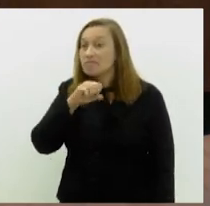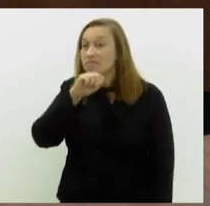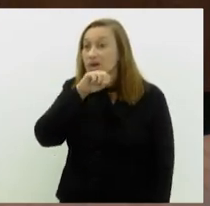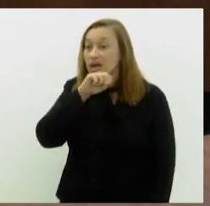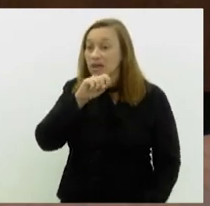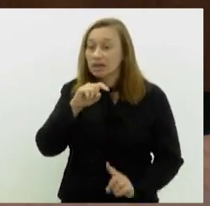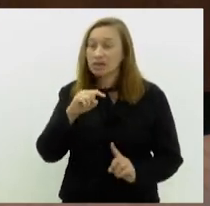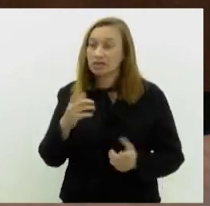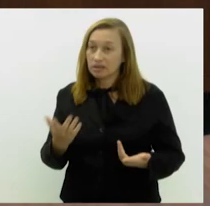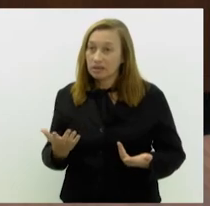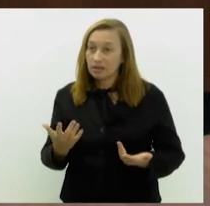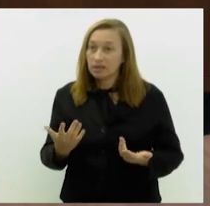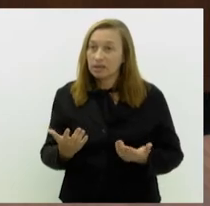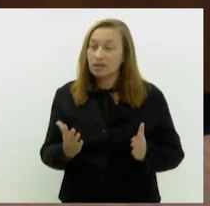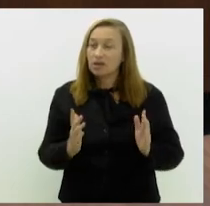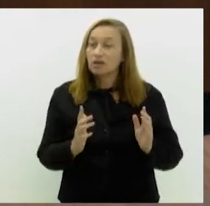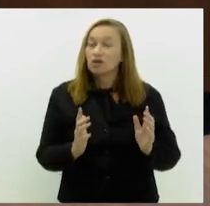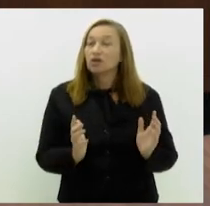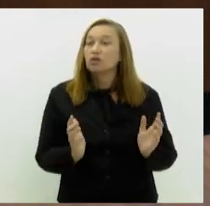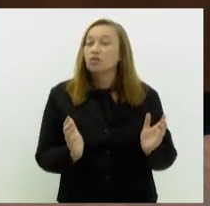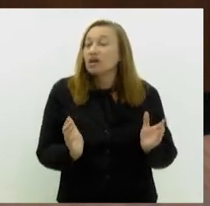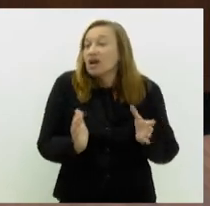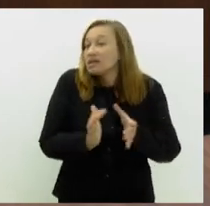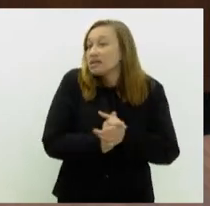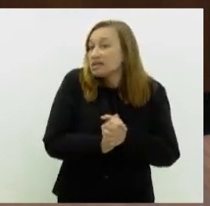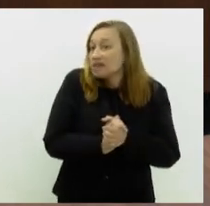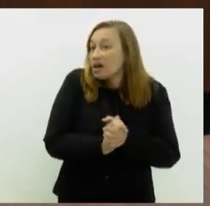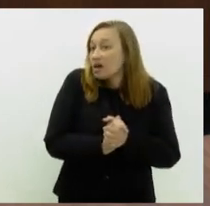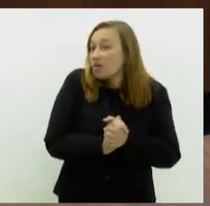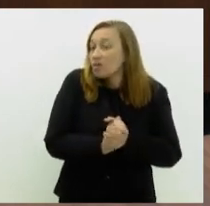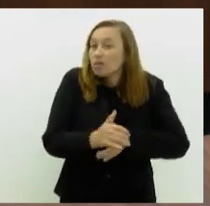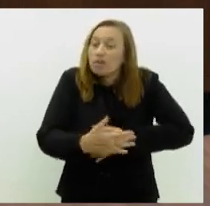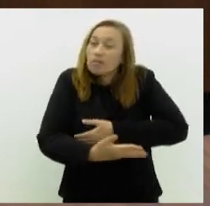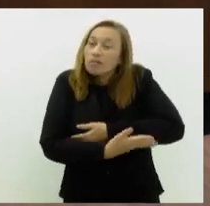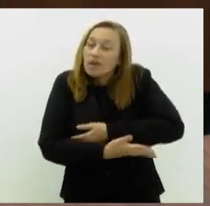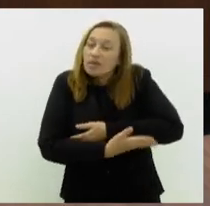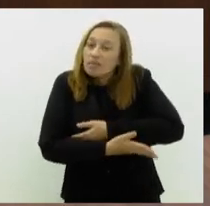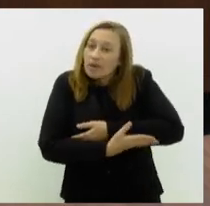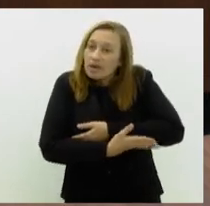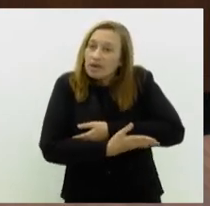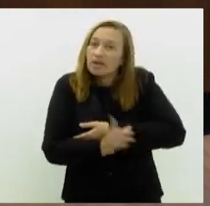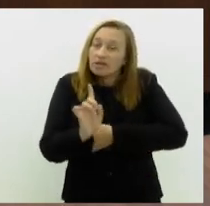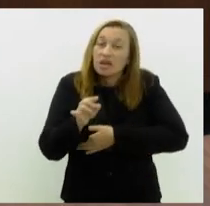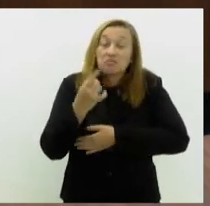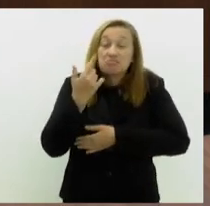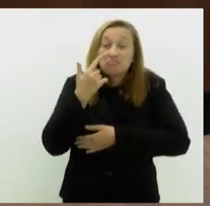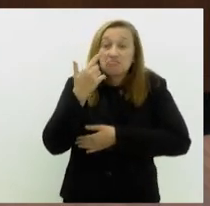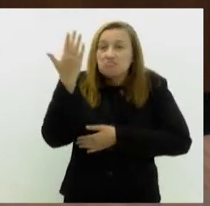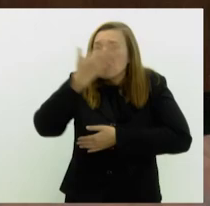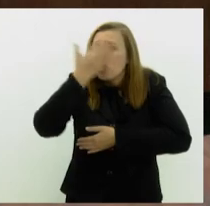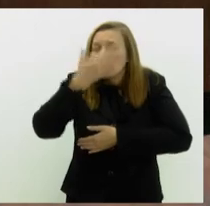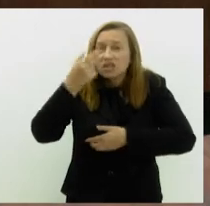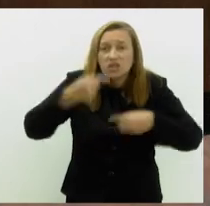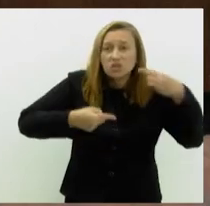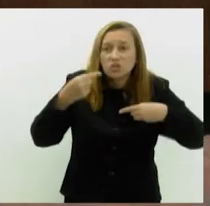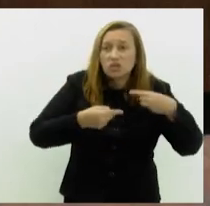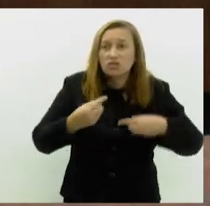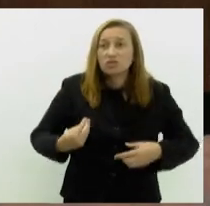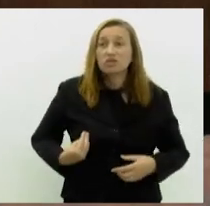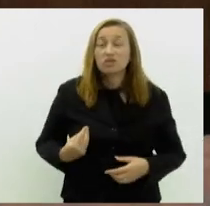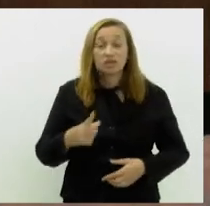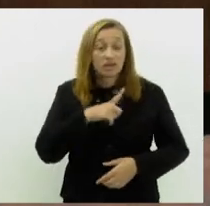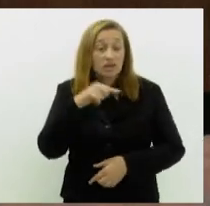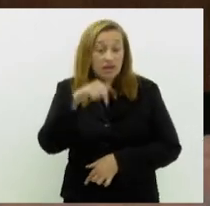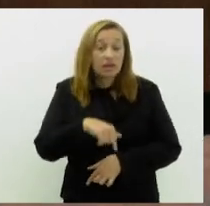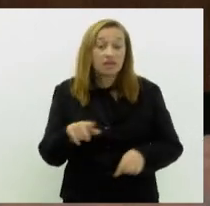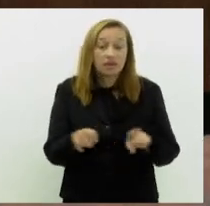si. Não viu que essa distorção também existia aqui. E o que é pior